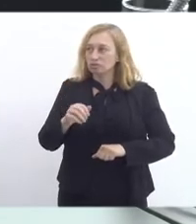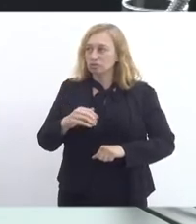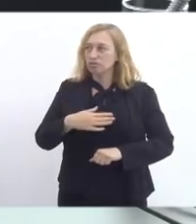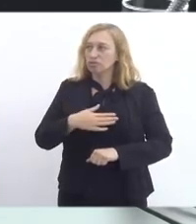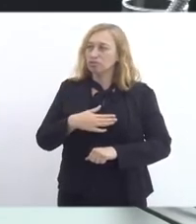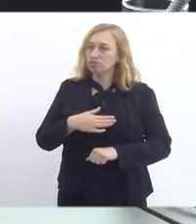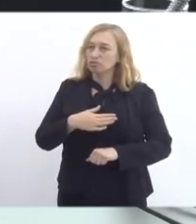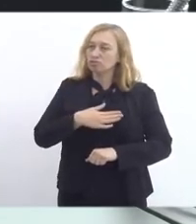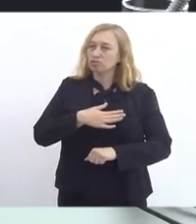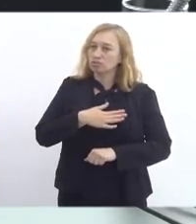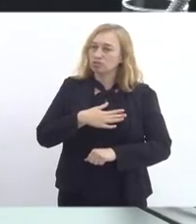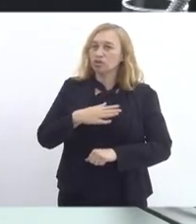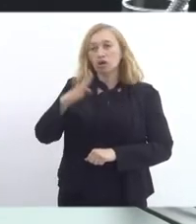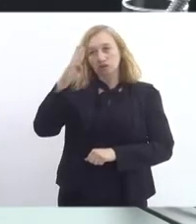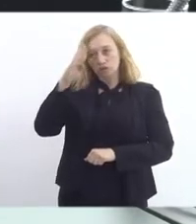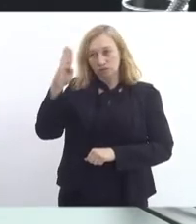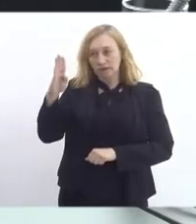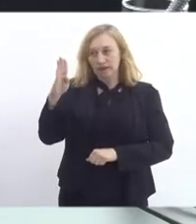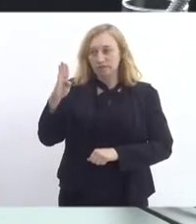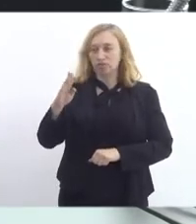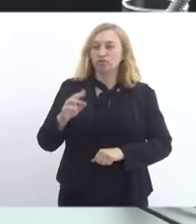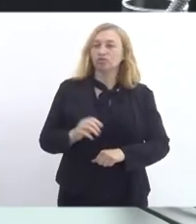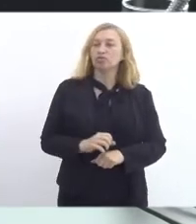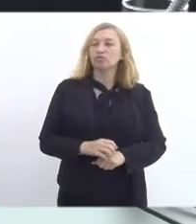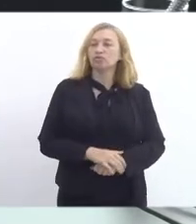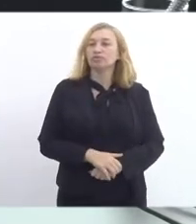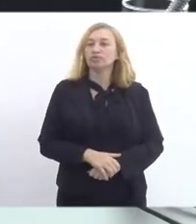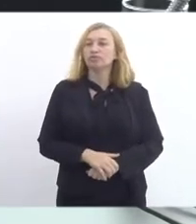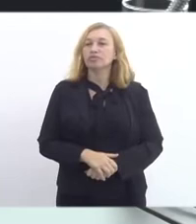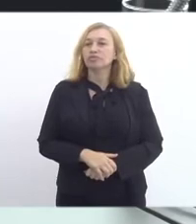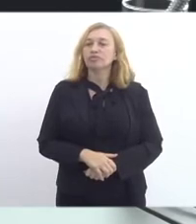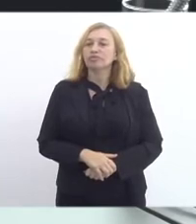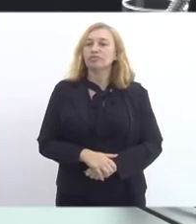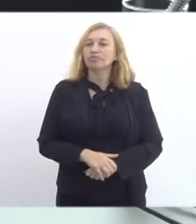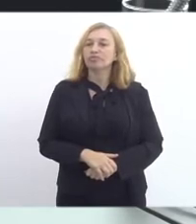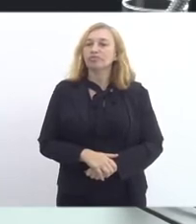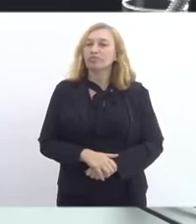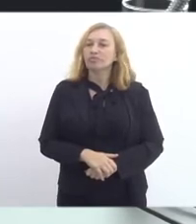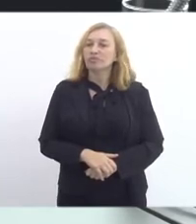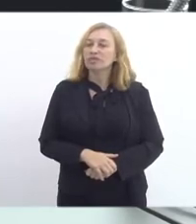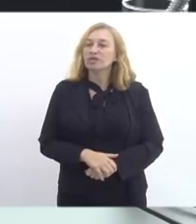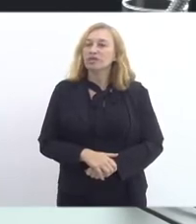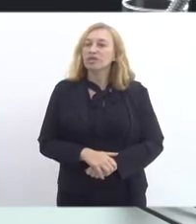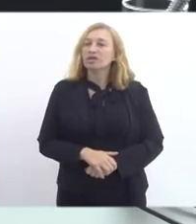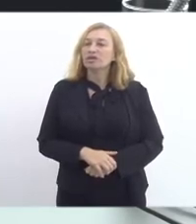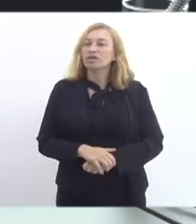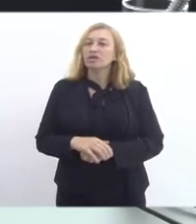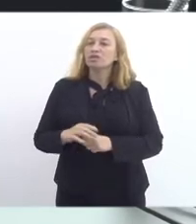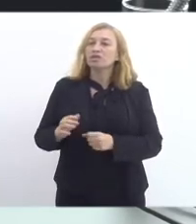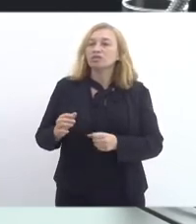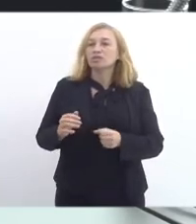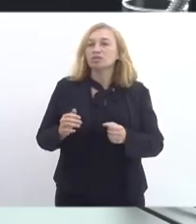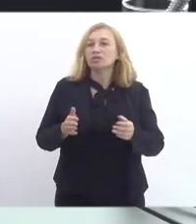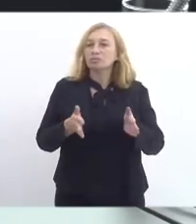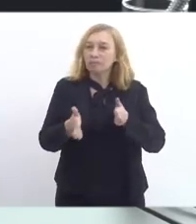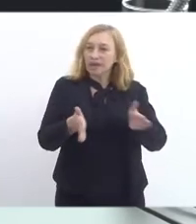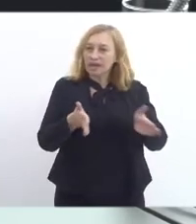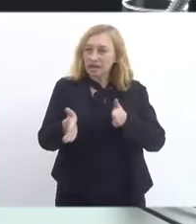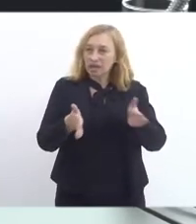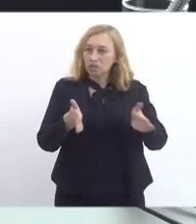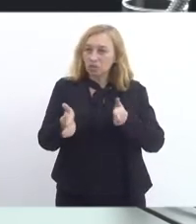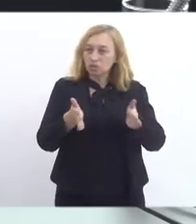Por extensão, dois, por extensão. Que exerceu durante muito tempo